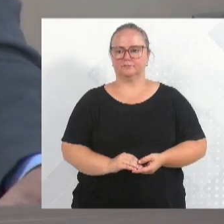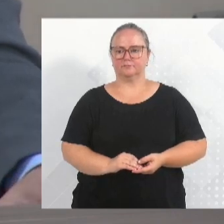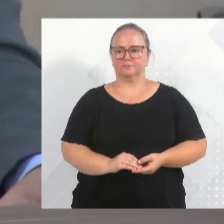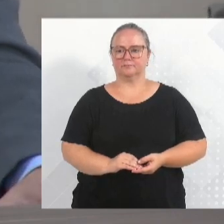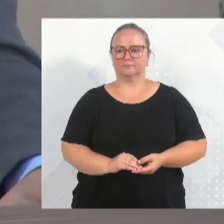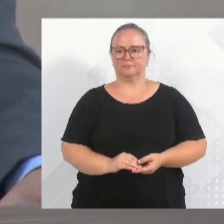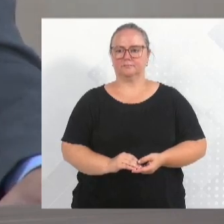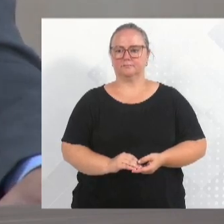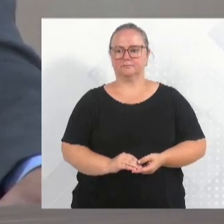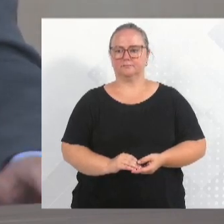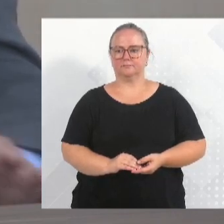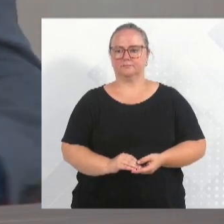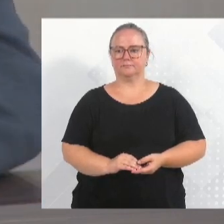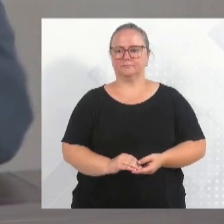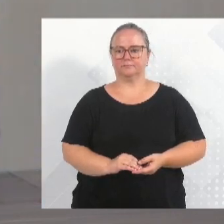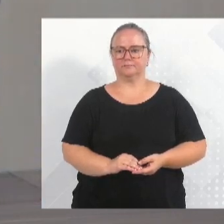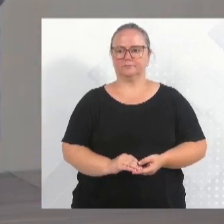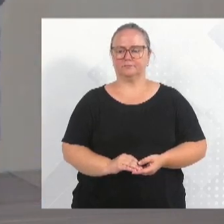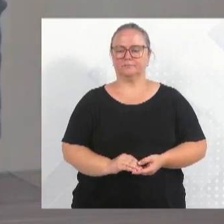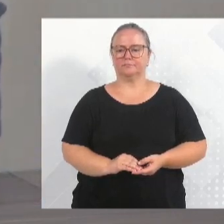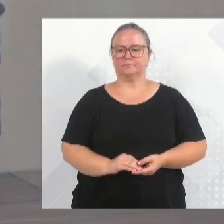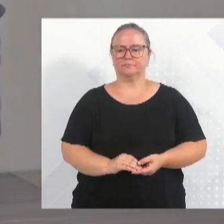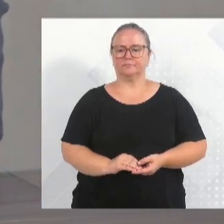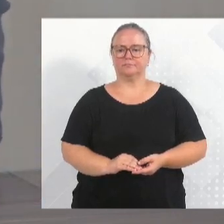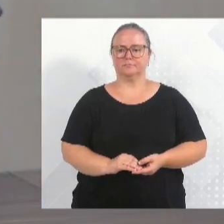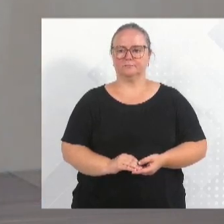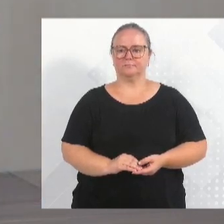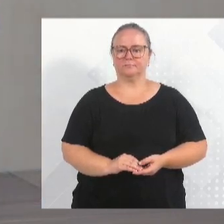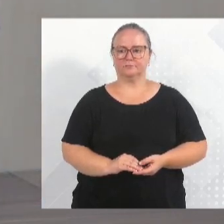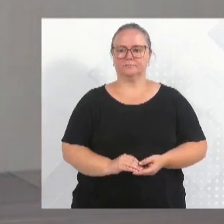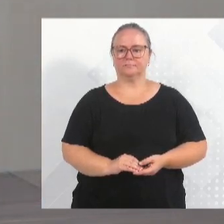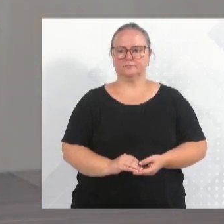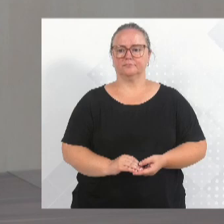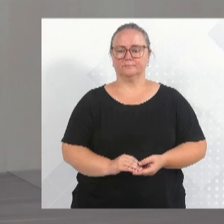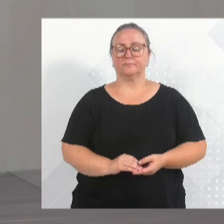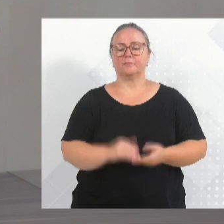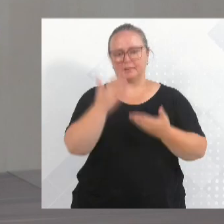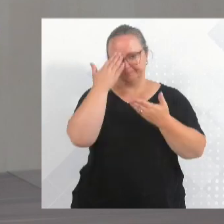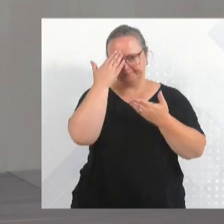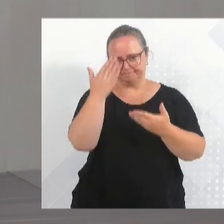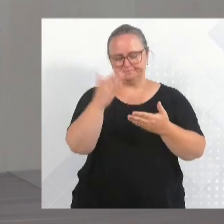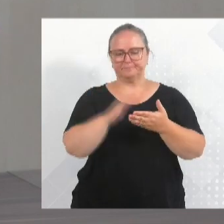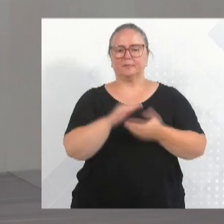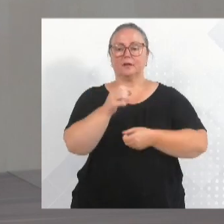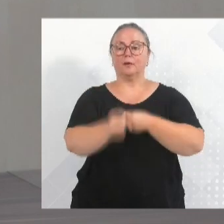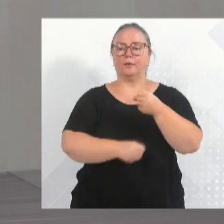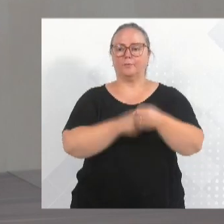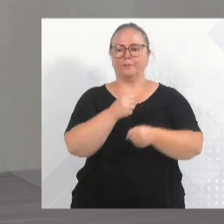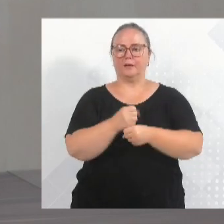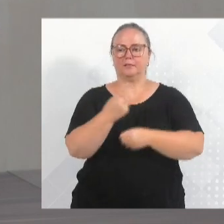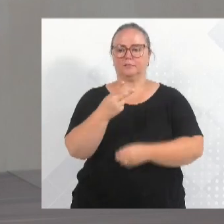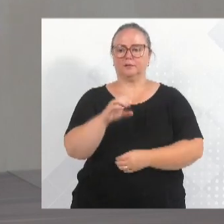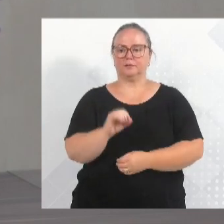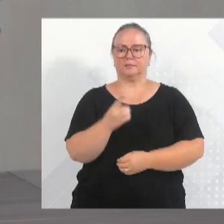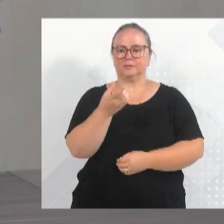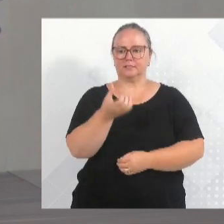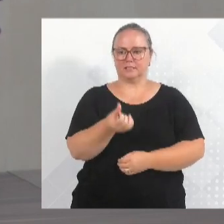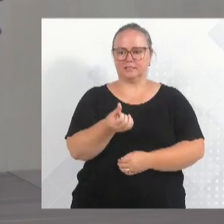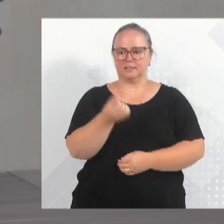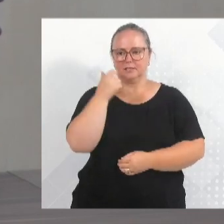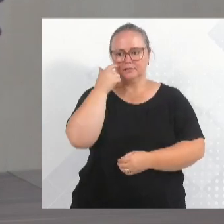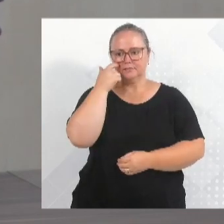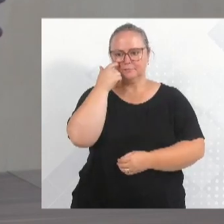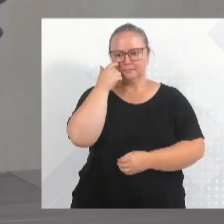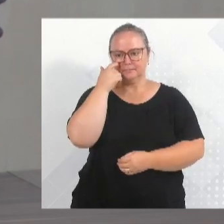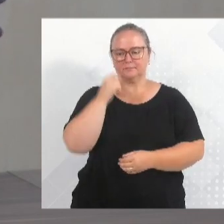Vereador... Então, obrigado pela pergunta. Em 2016, foi contratada uma empresa, e quem